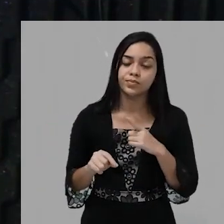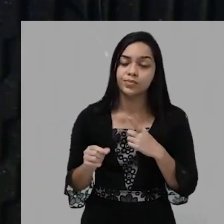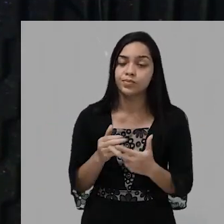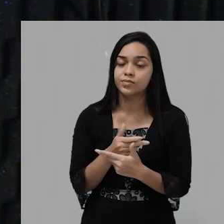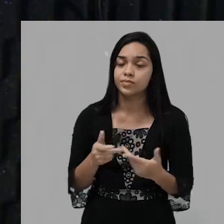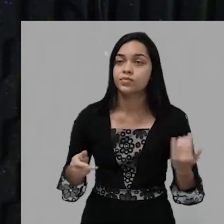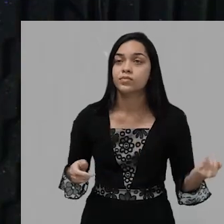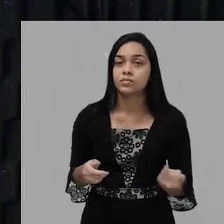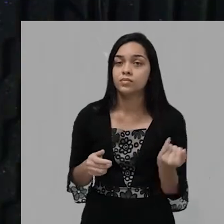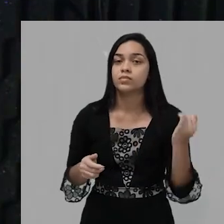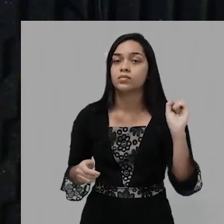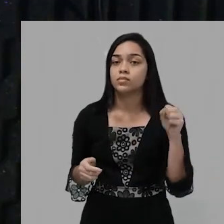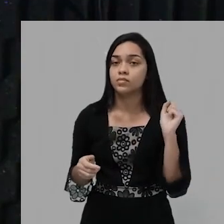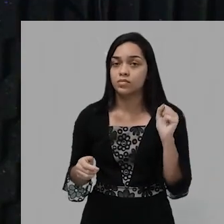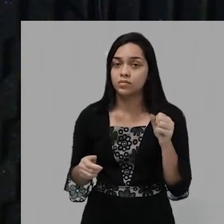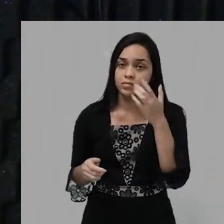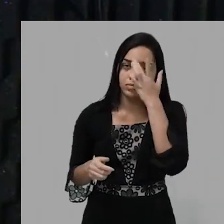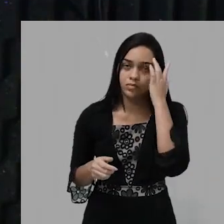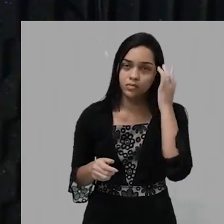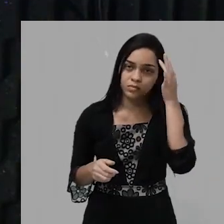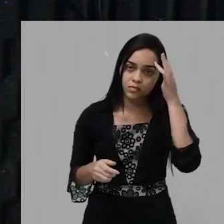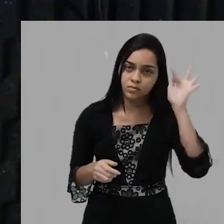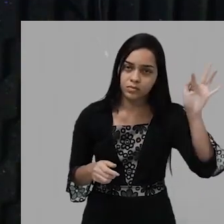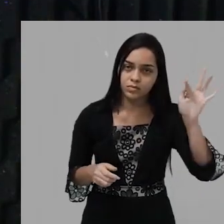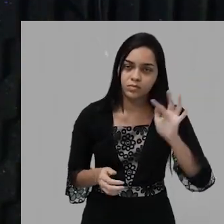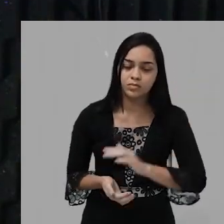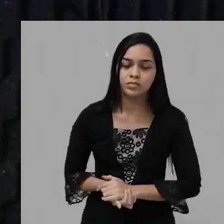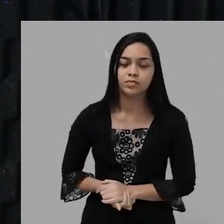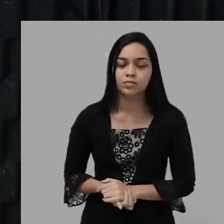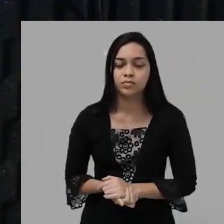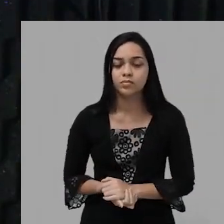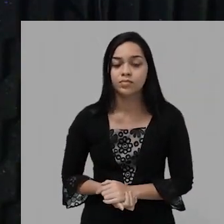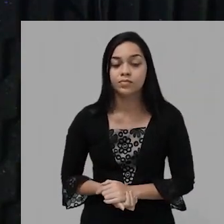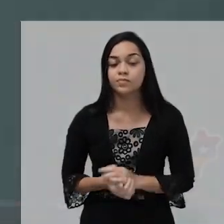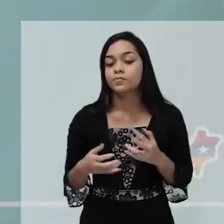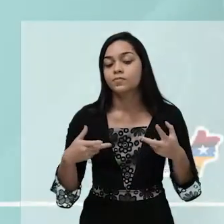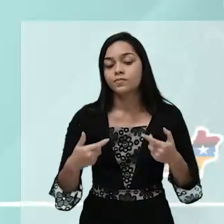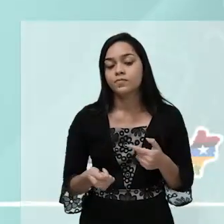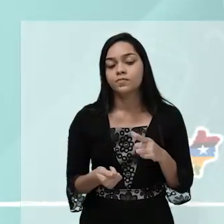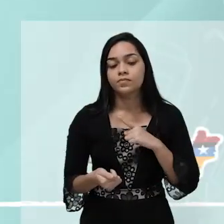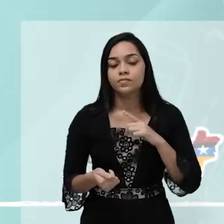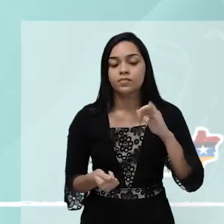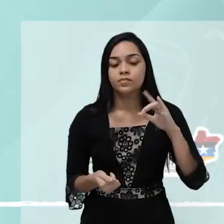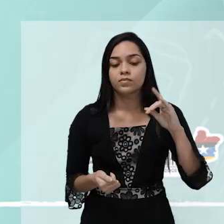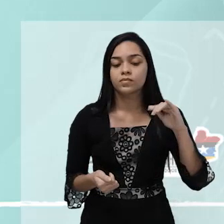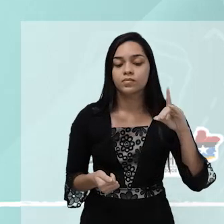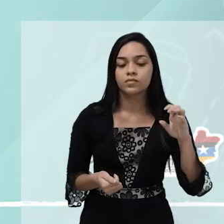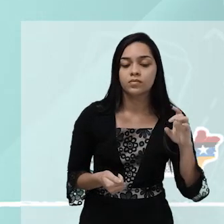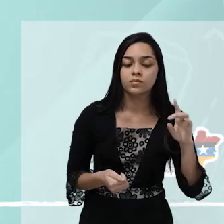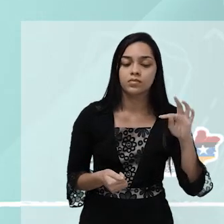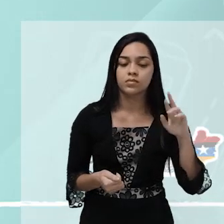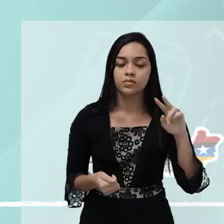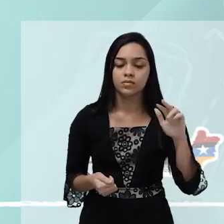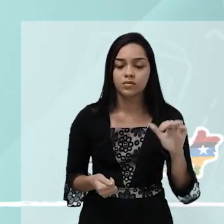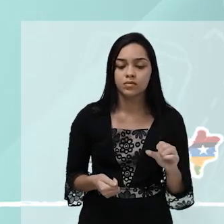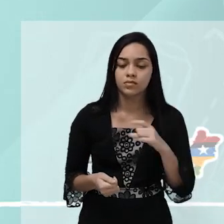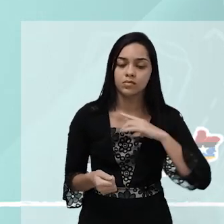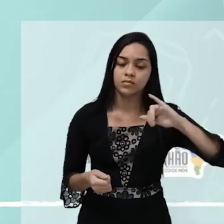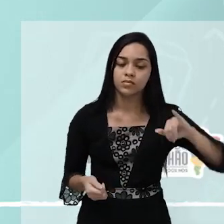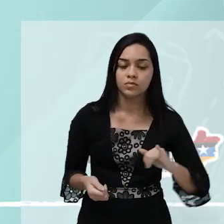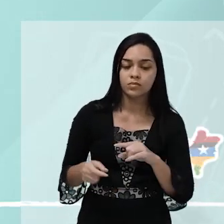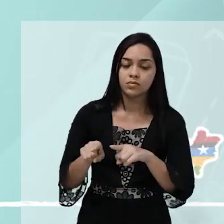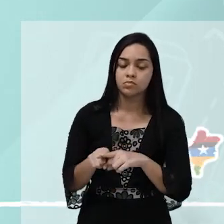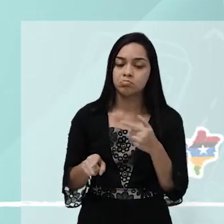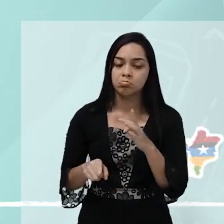grande importância entre os filósofos. Se durante a Idade das Trevas a igreja tinha seus privilégios,